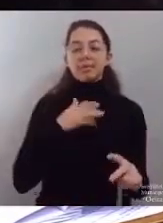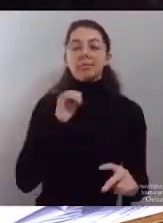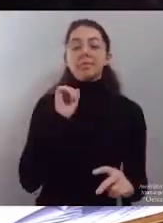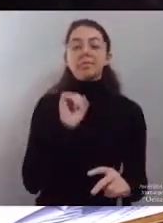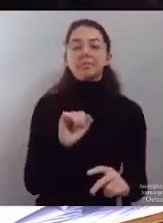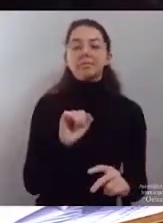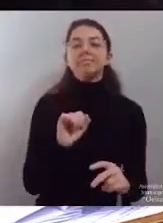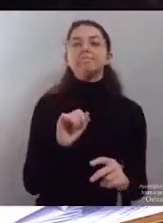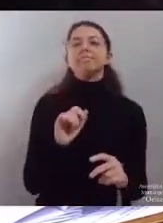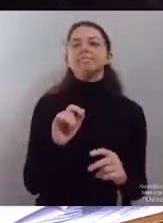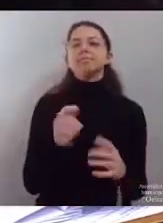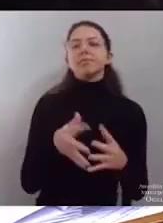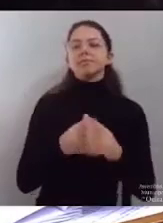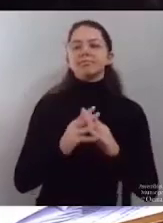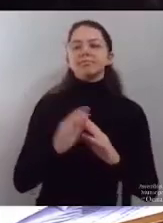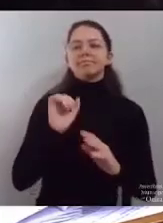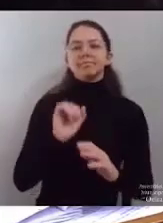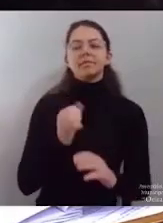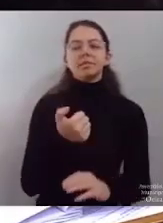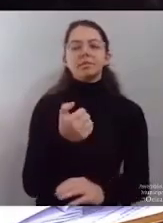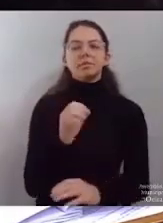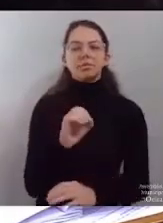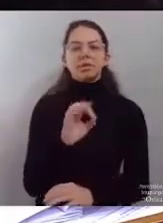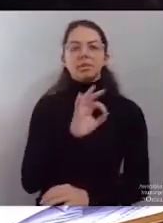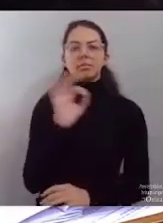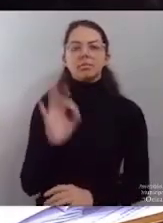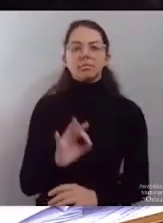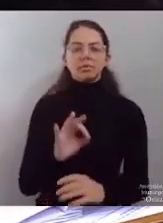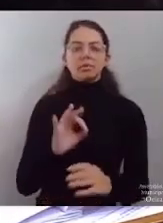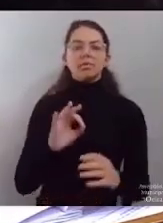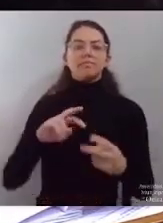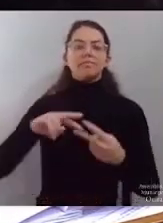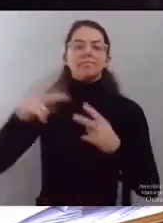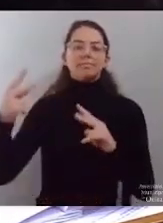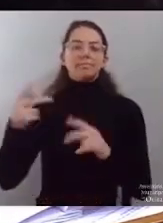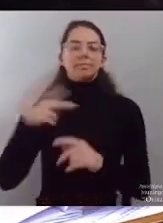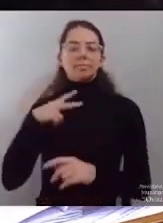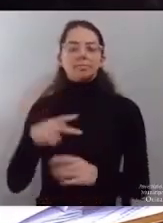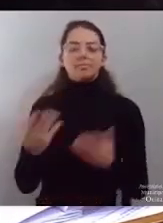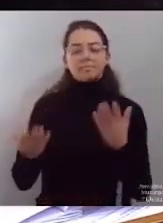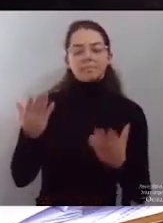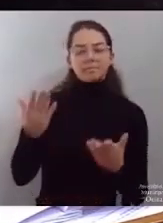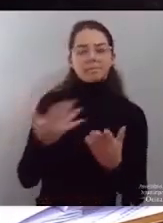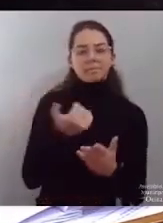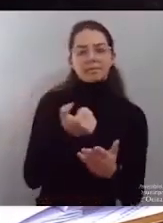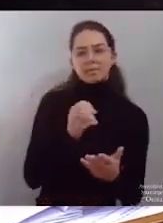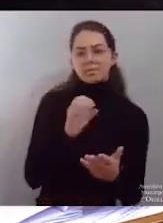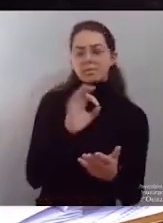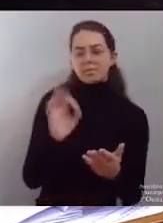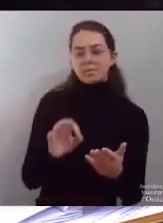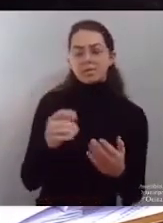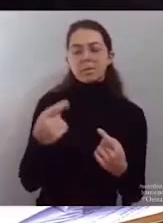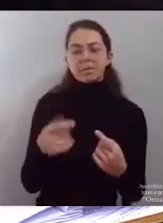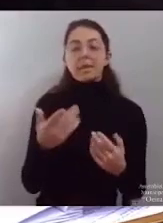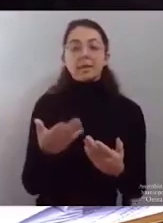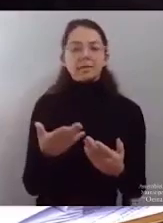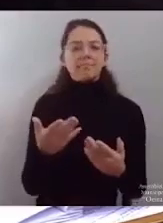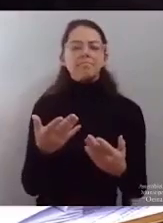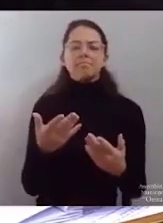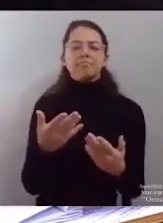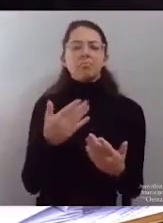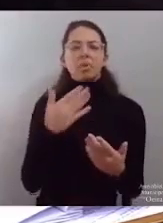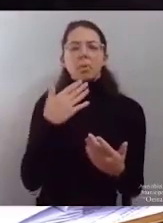corresponde a cerca de 50% dos municípios portugueses. O plano de atividades é muito genérico, apresentando uma faturação